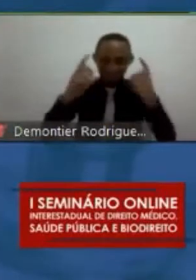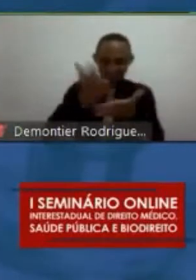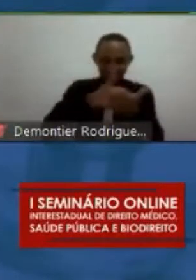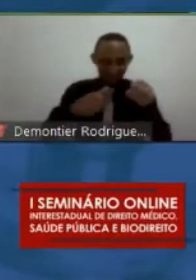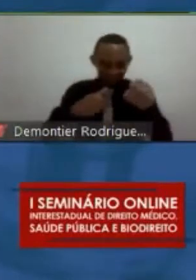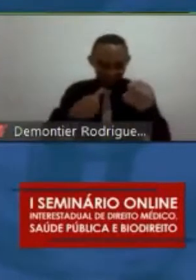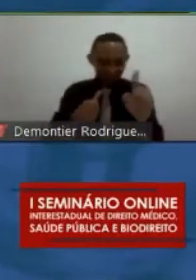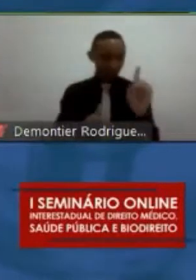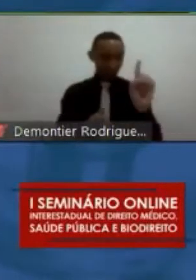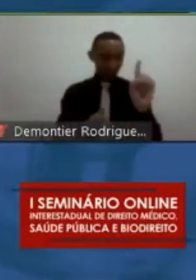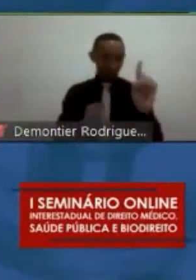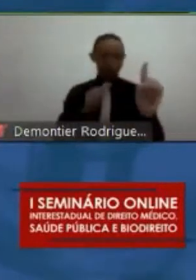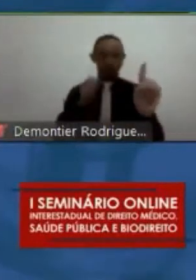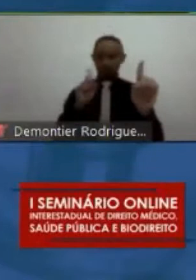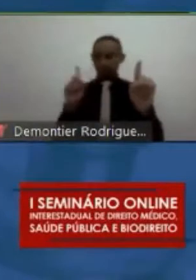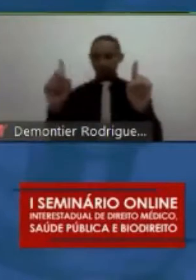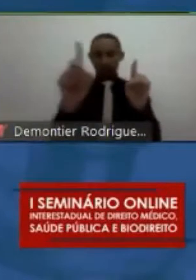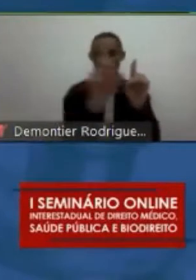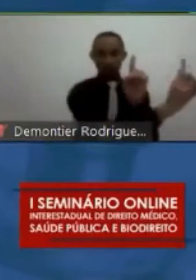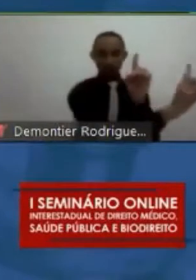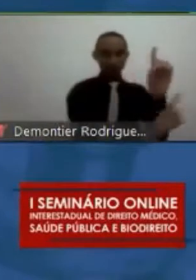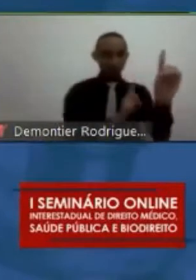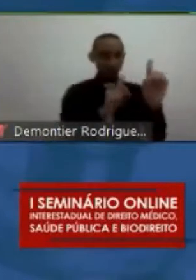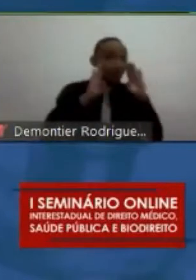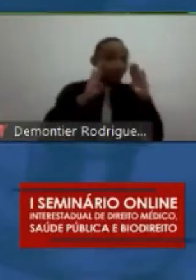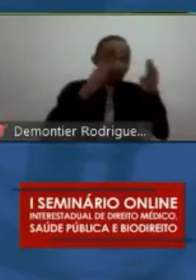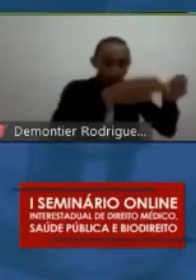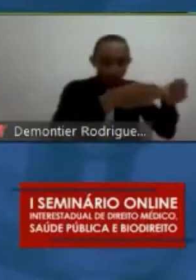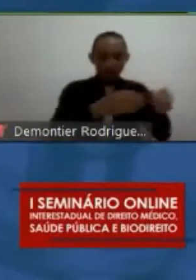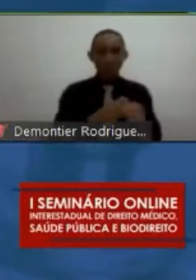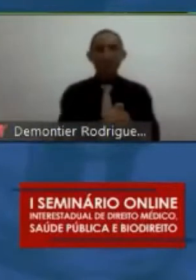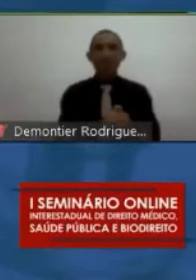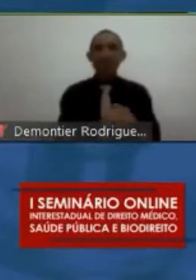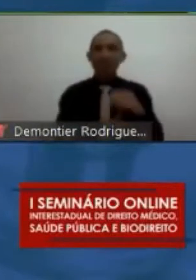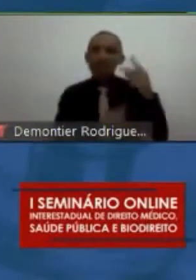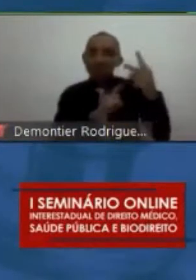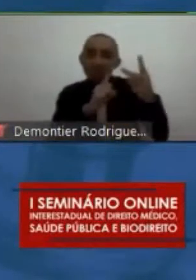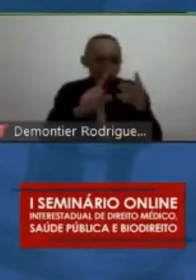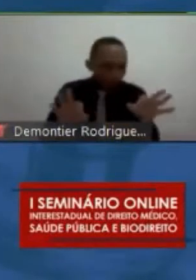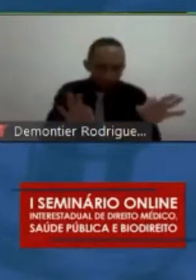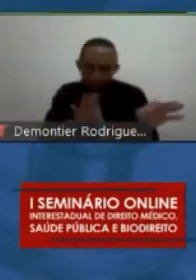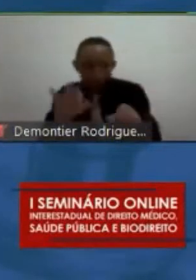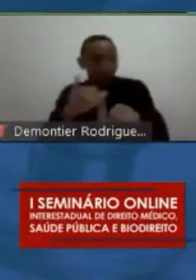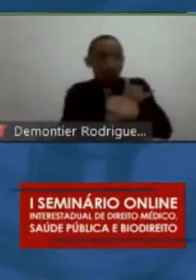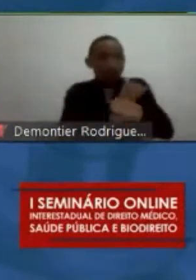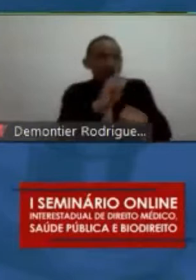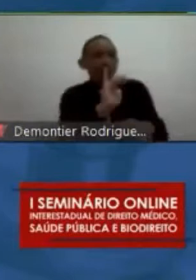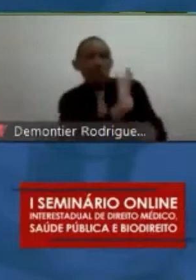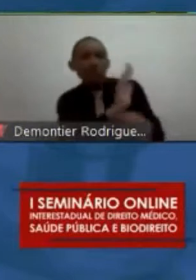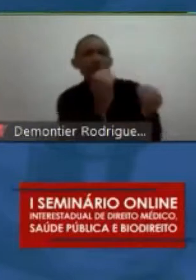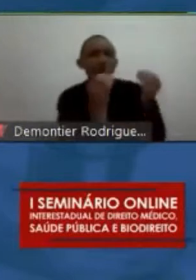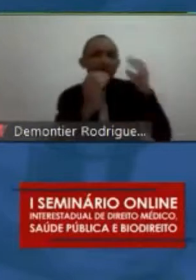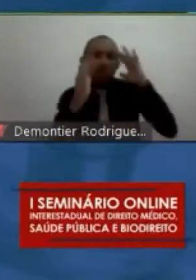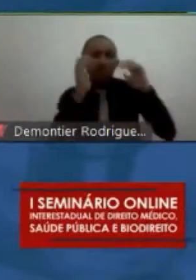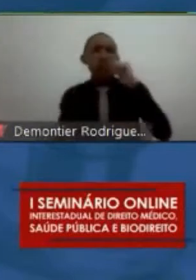do tratamento, e não a sua doença ou a sua condição clínica. Segundo, a estratégia que se adota. Nós vamos ver aqui